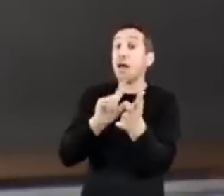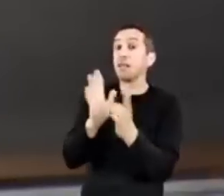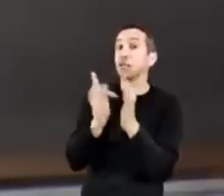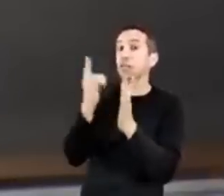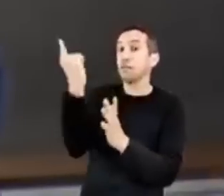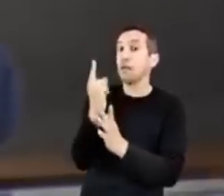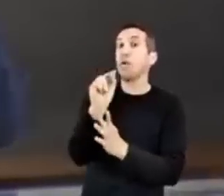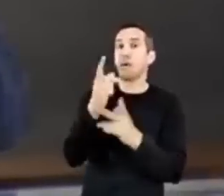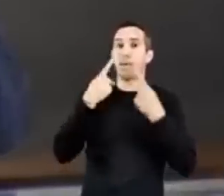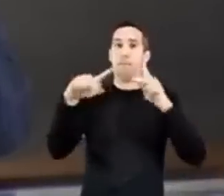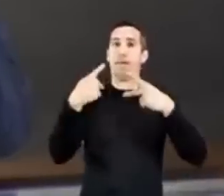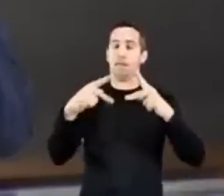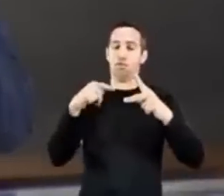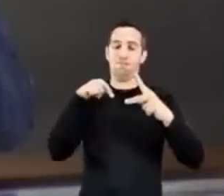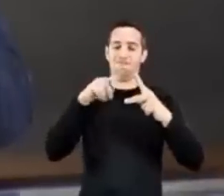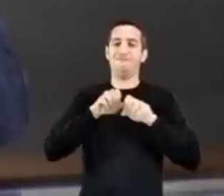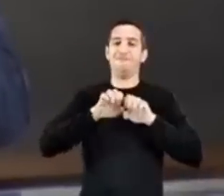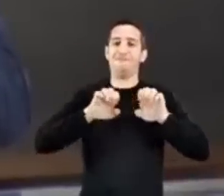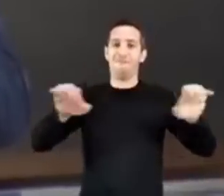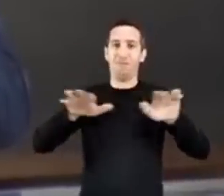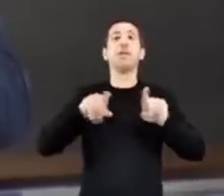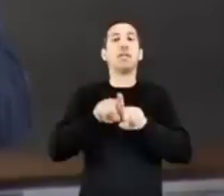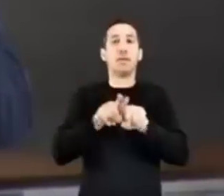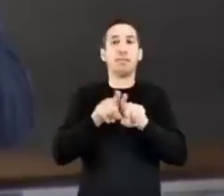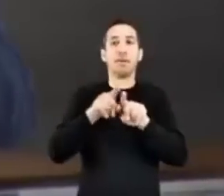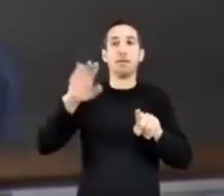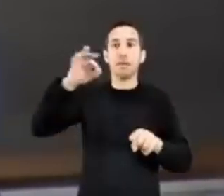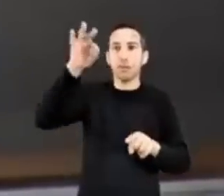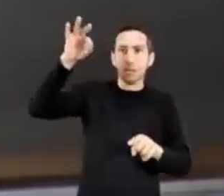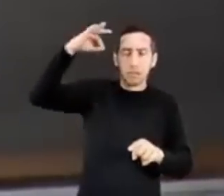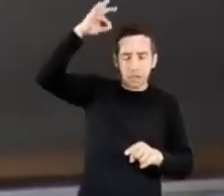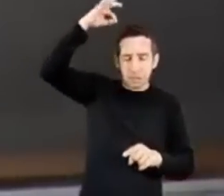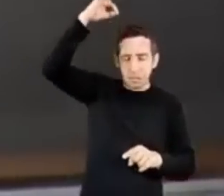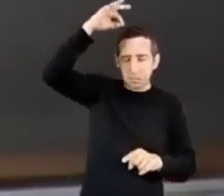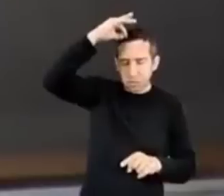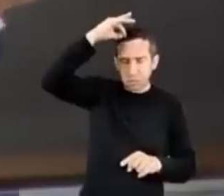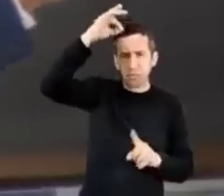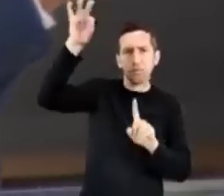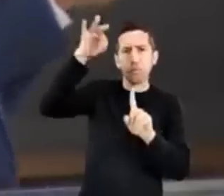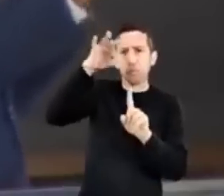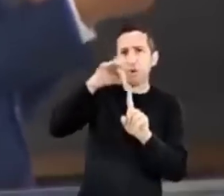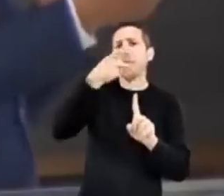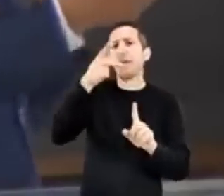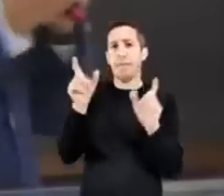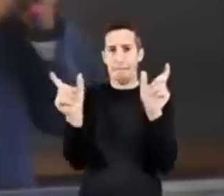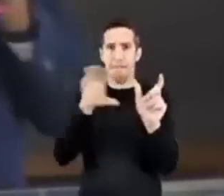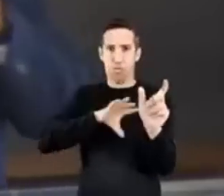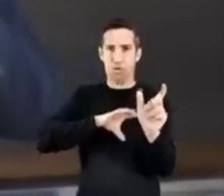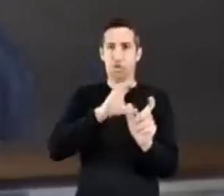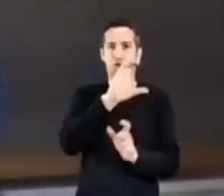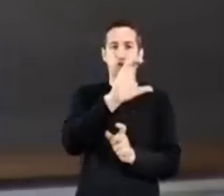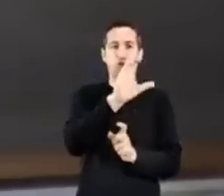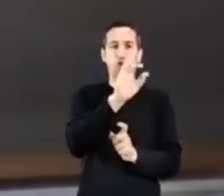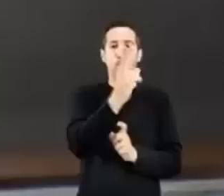com isso está o derramamento do espírito santo que a chuva serôdia a Chuva Serôdia uma expressão figurativa